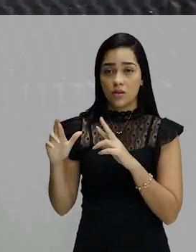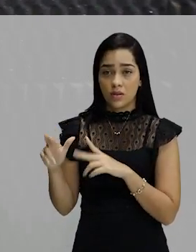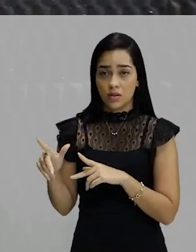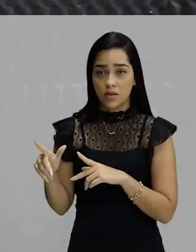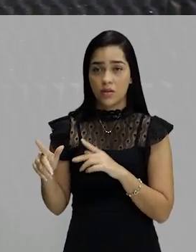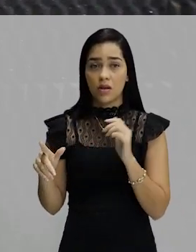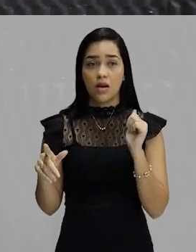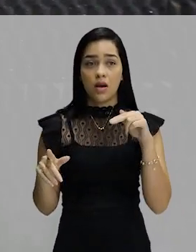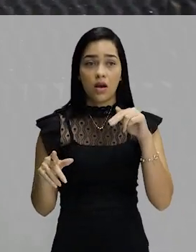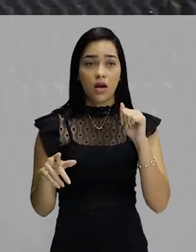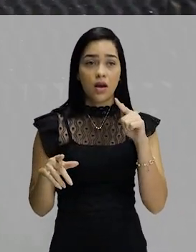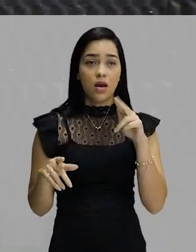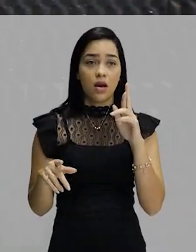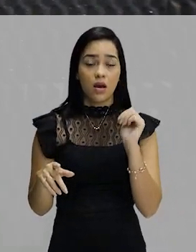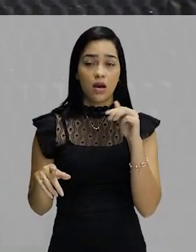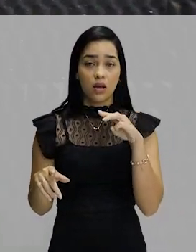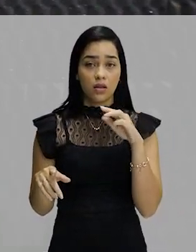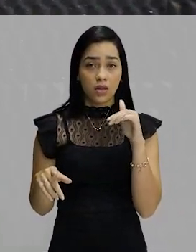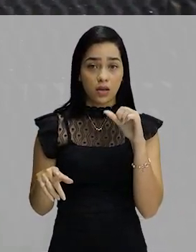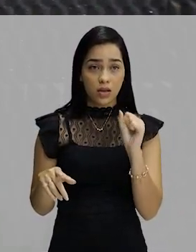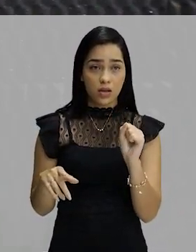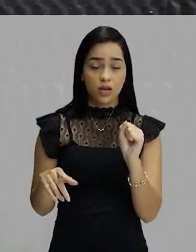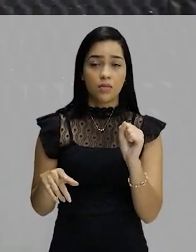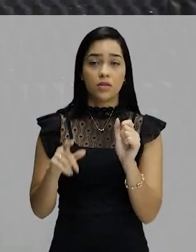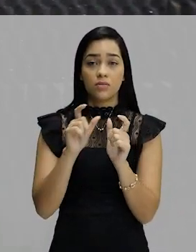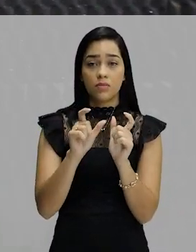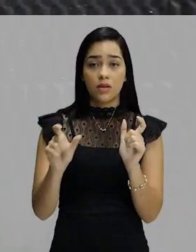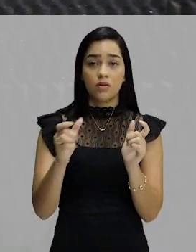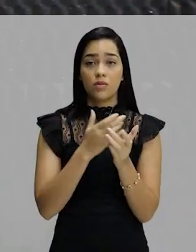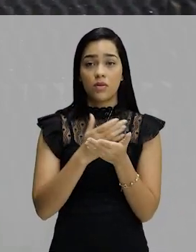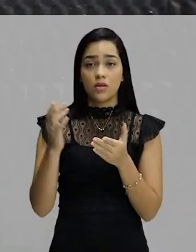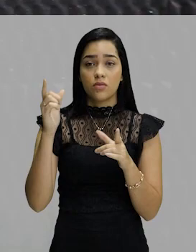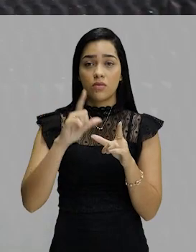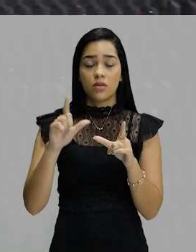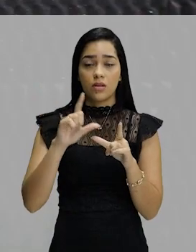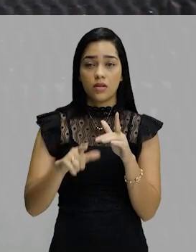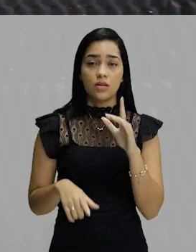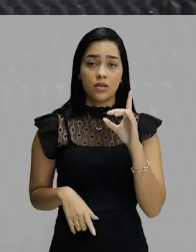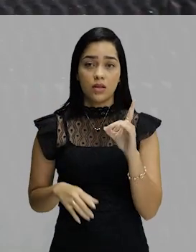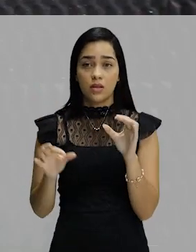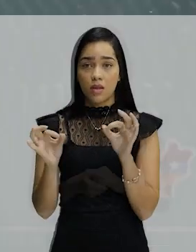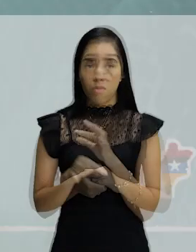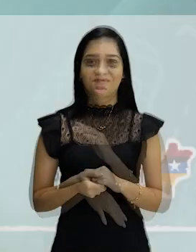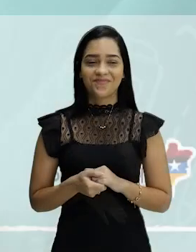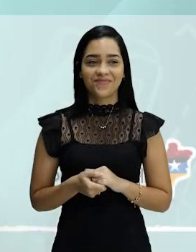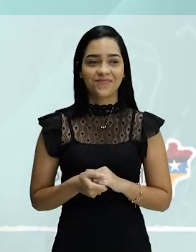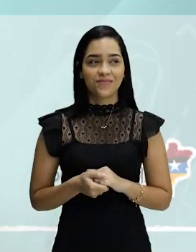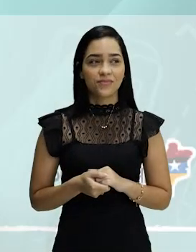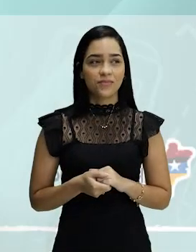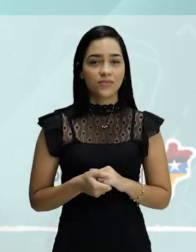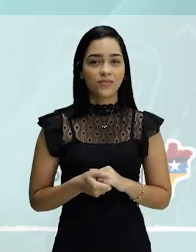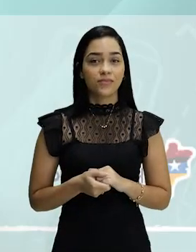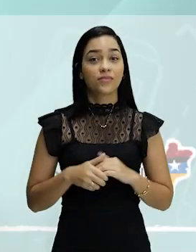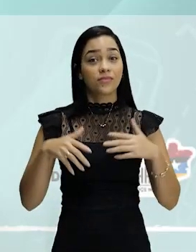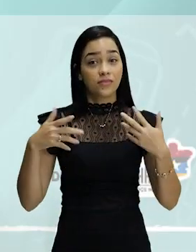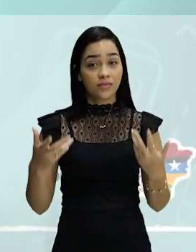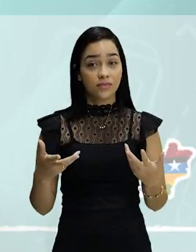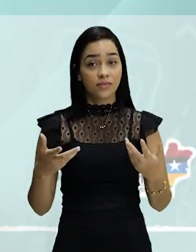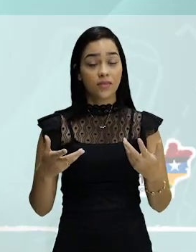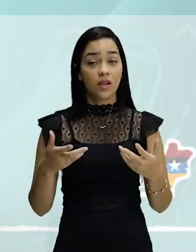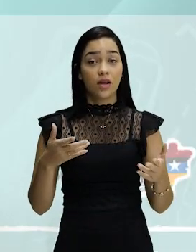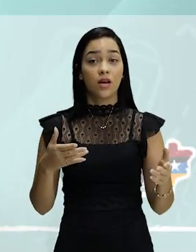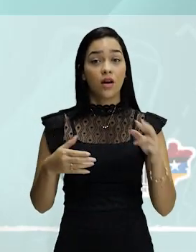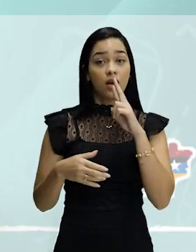24 anagramas, na verdade. 24 palavras que começam com a letra D e terminam com a letra A. Vamos lá, pessoal. Então, vamos